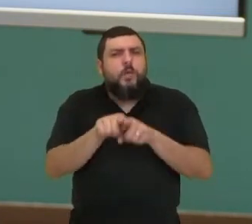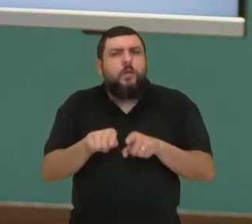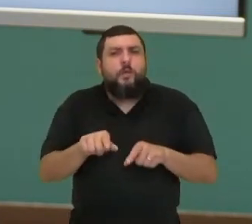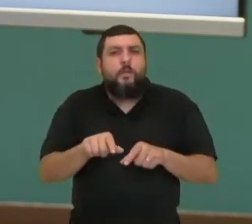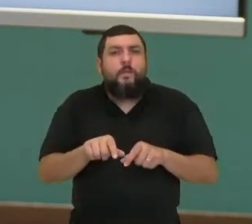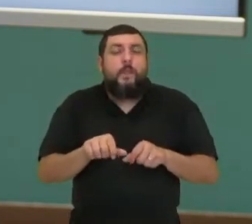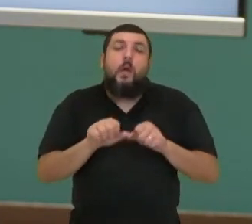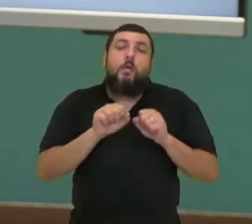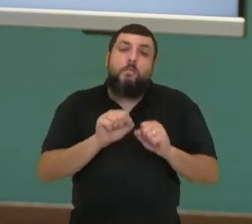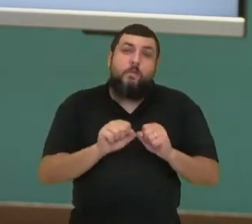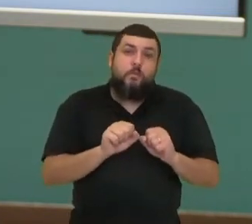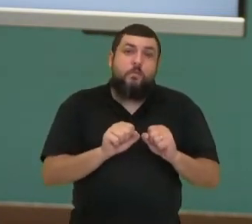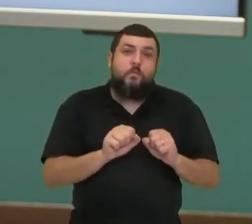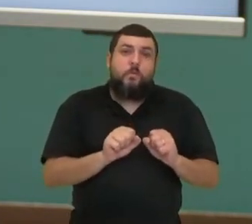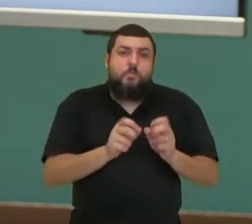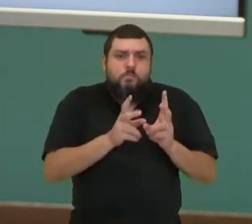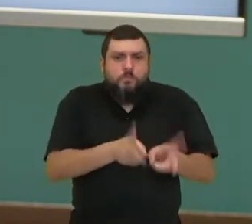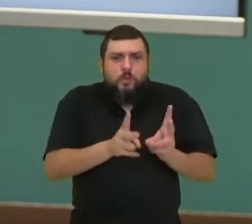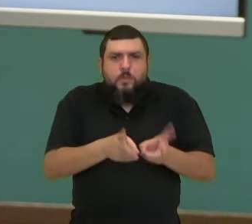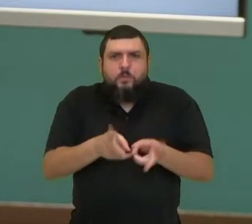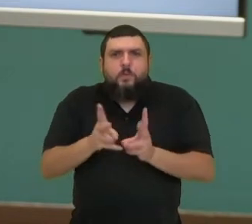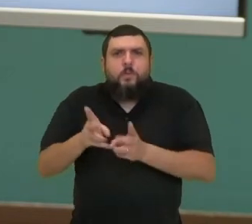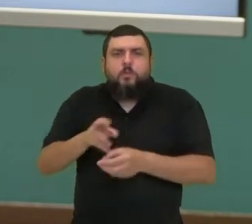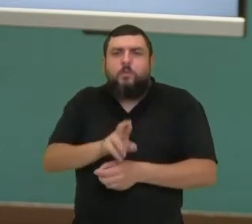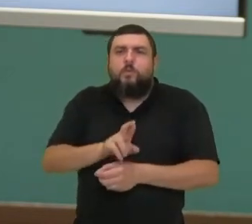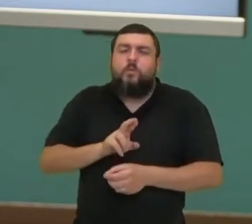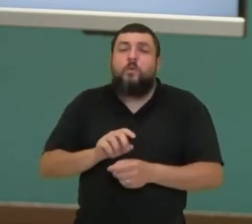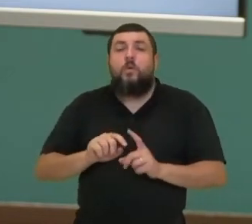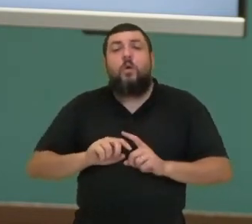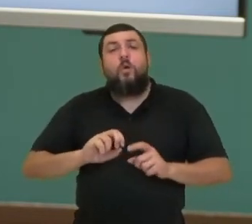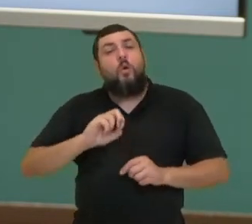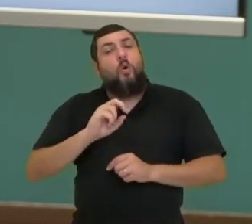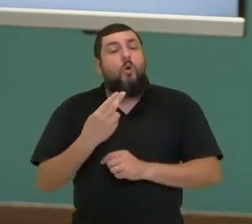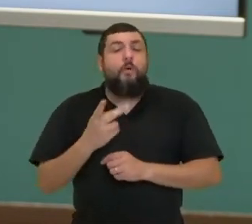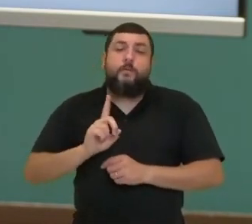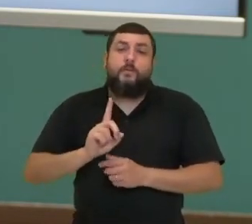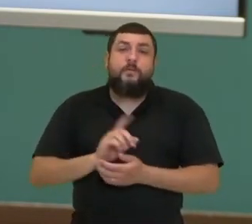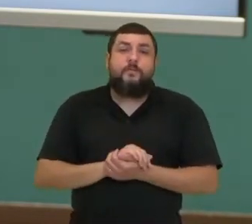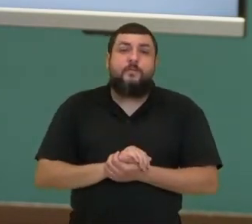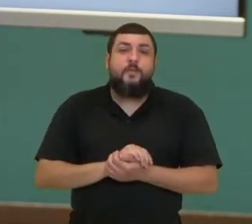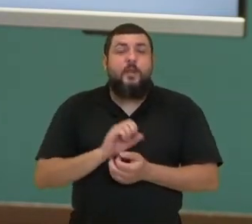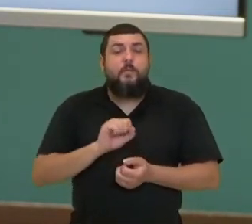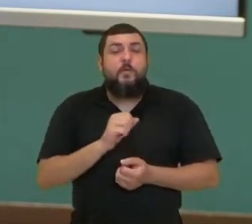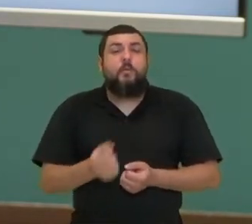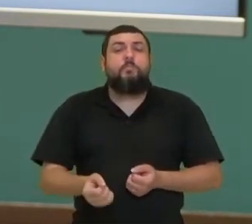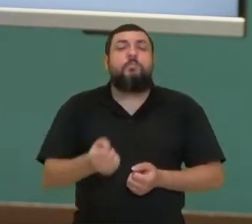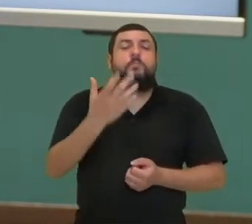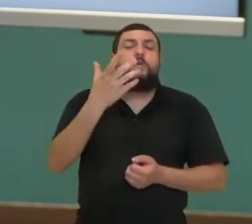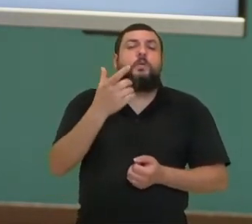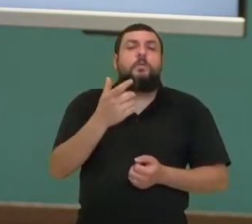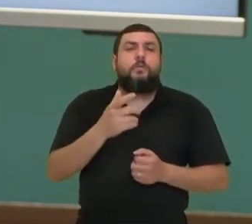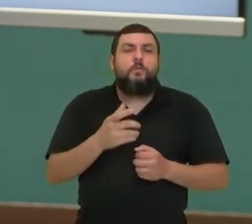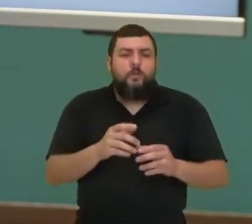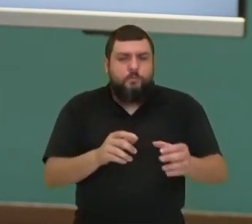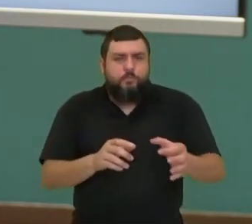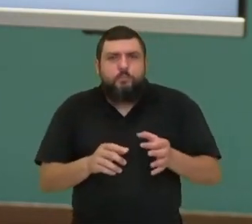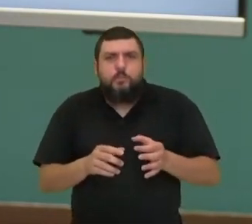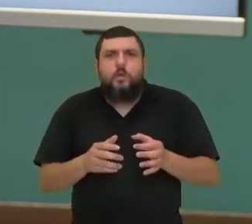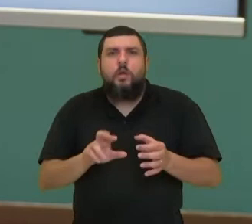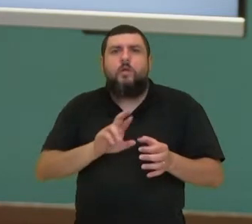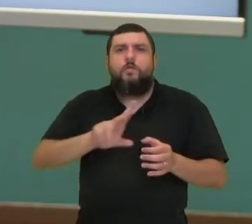vezes que você jogar, mas pode ser que não. Pode ser que em cada vez que você jogou, você obteve